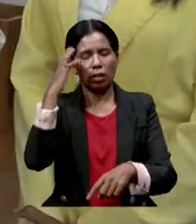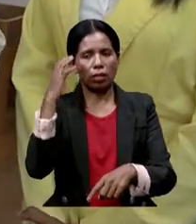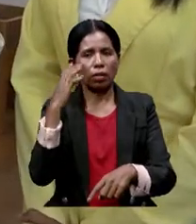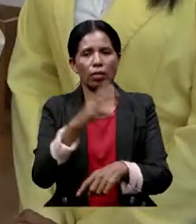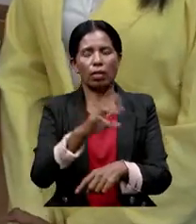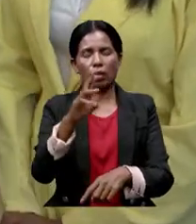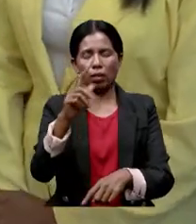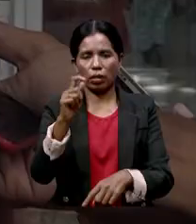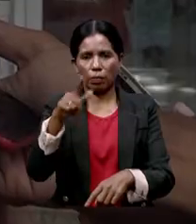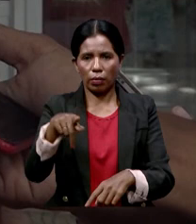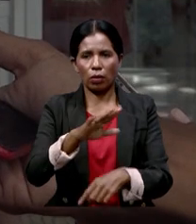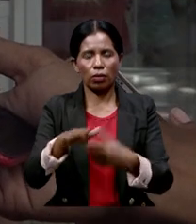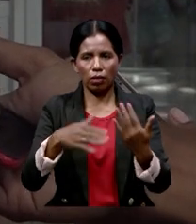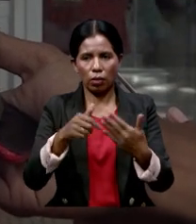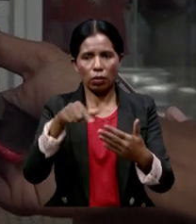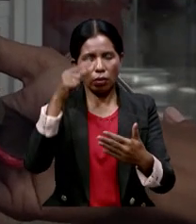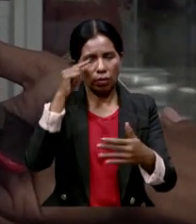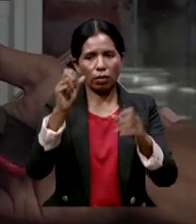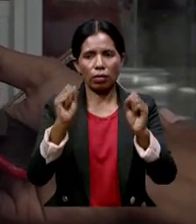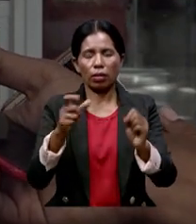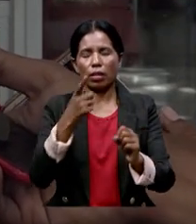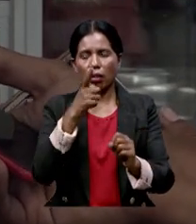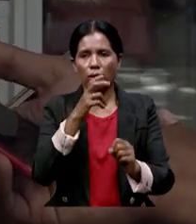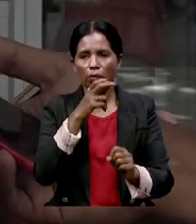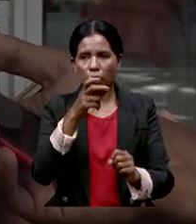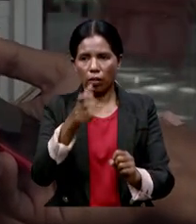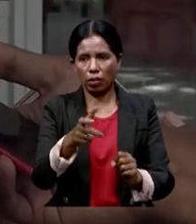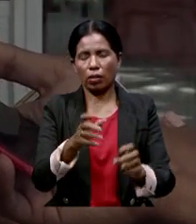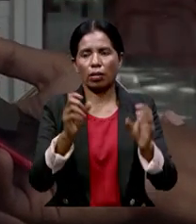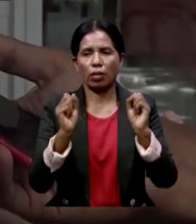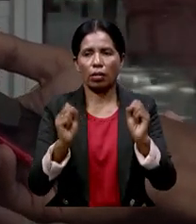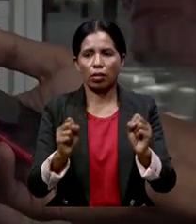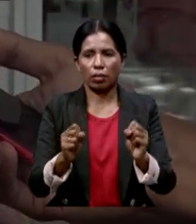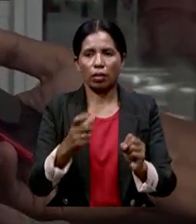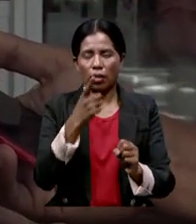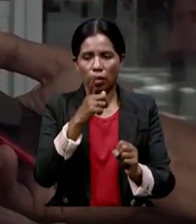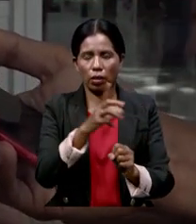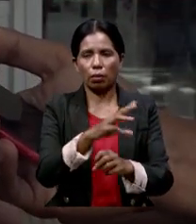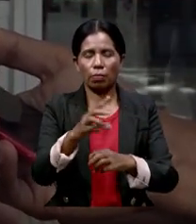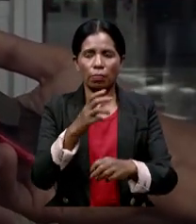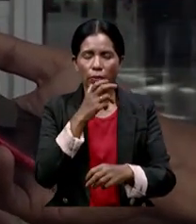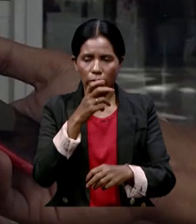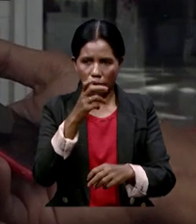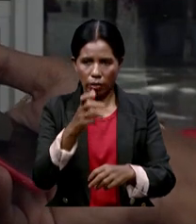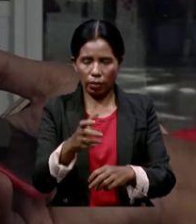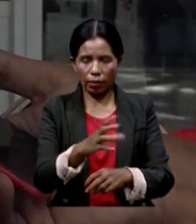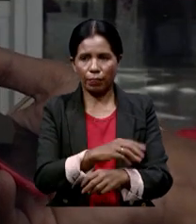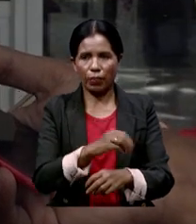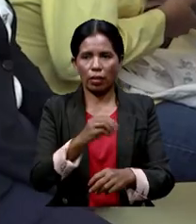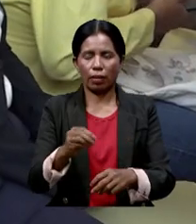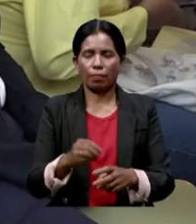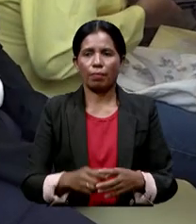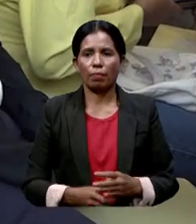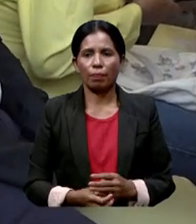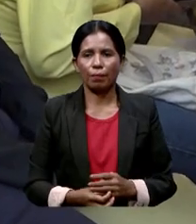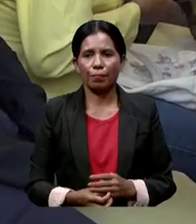RTP Internacional, que pode levar notícias de Timor em língua portuguesa também ao mundo de língua portuguesa, que é um mundo com 250 milhões de falantes, não é?